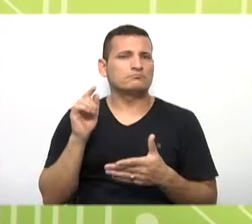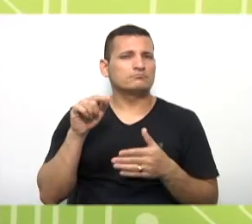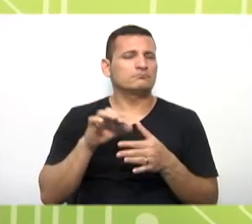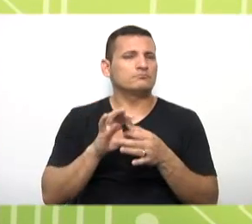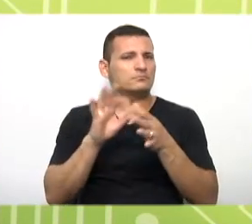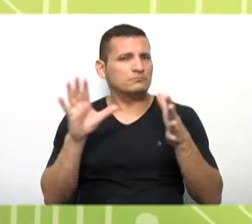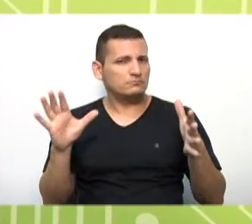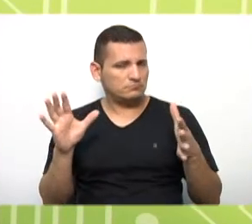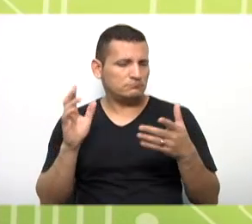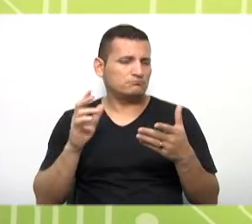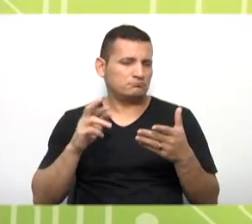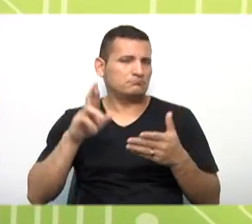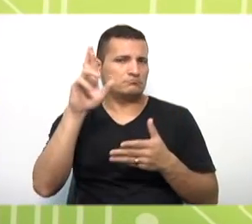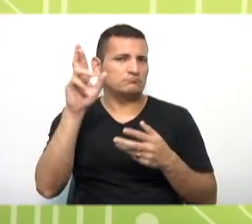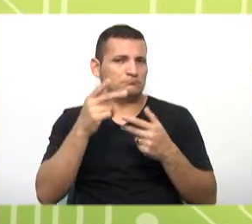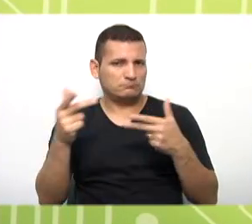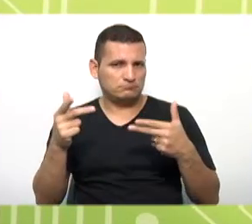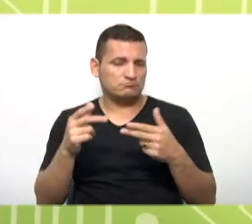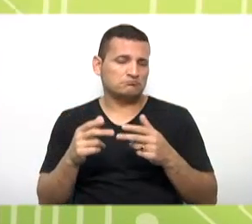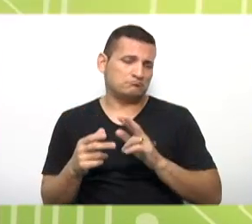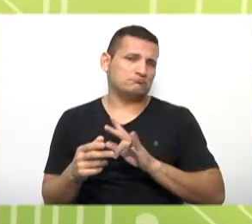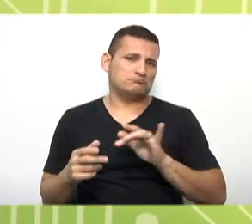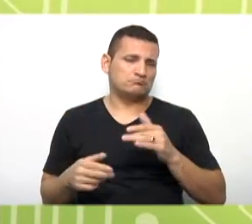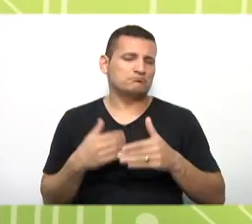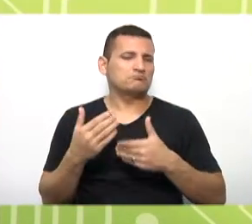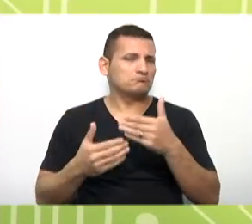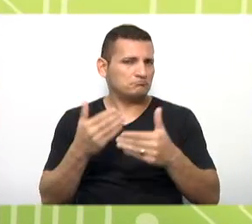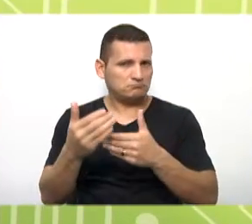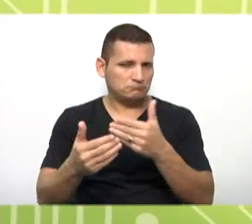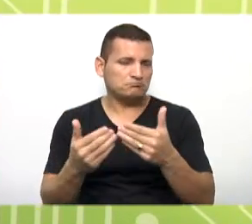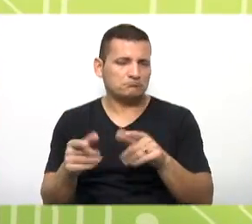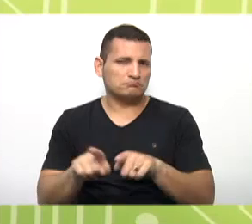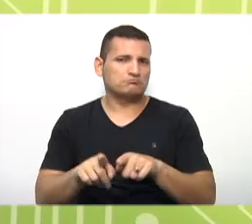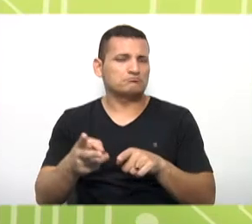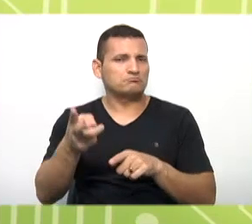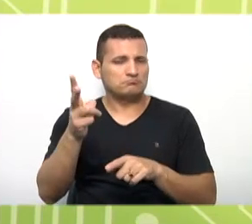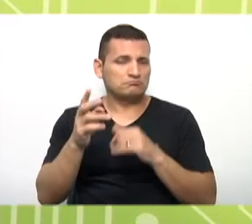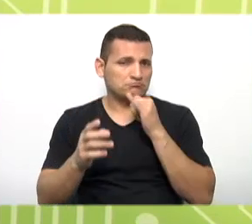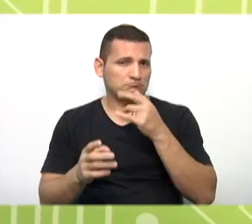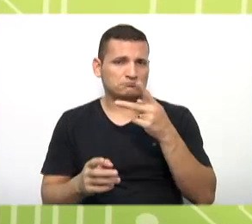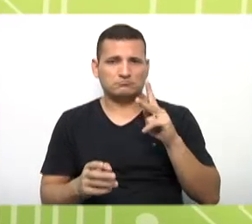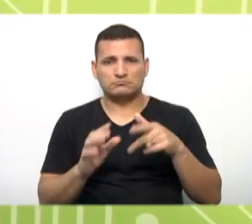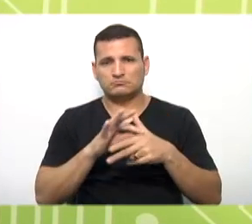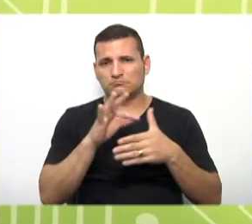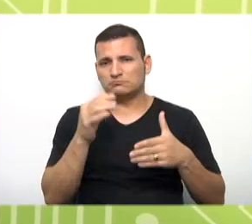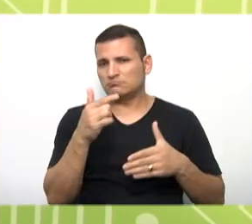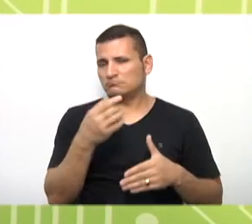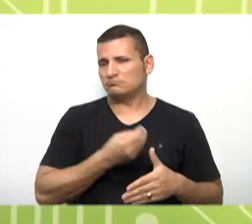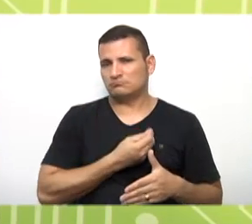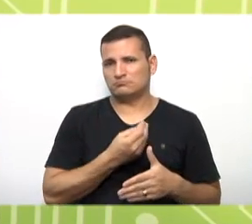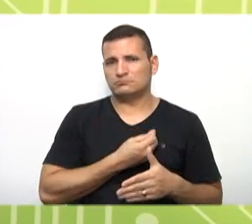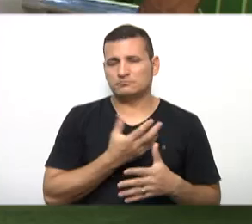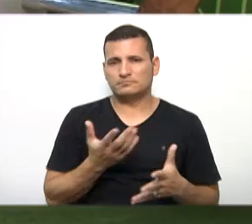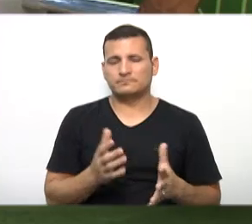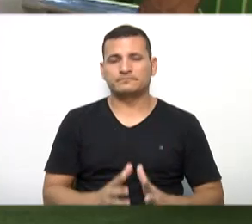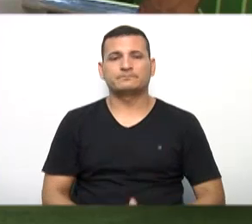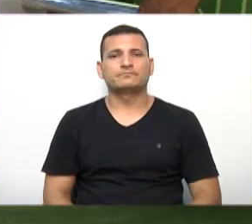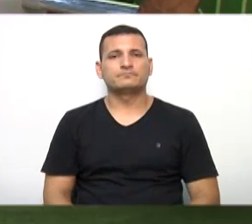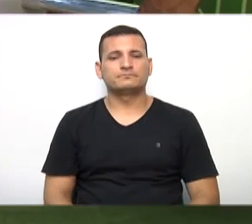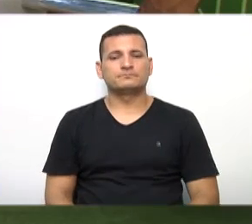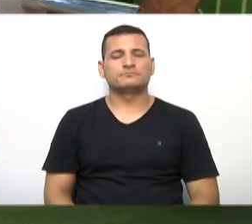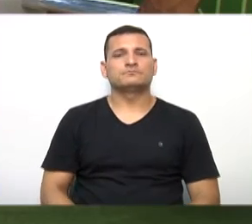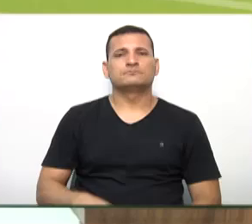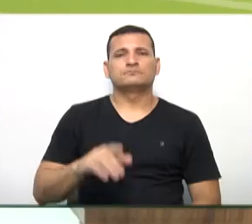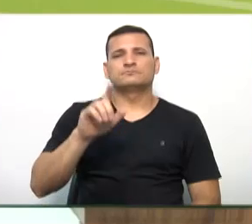liberdade para tomar a decisão, vai fluir os processos mesmo que o seu líder não esteja. A